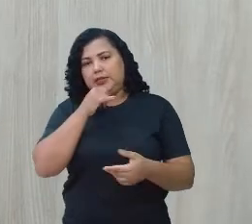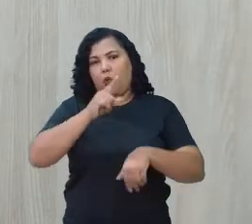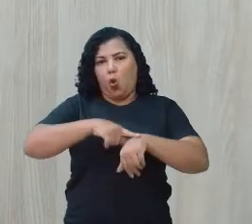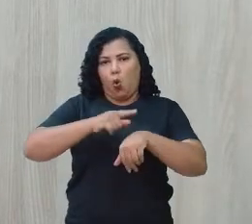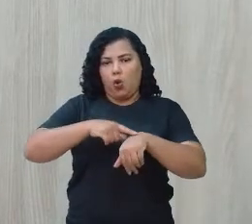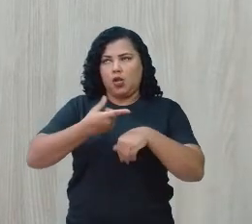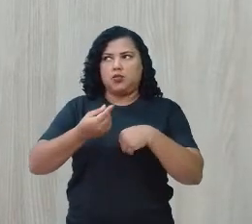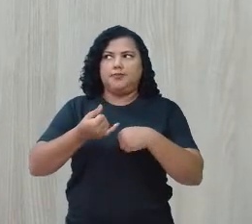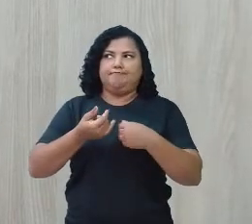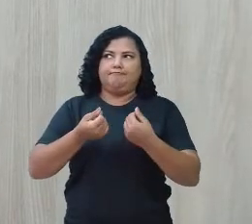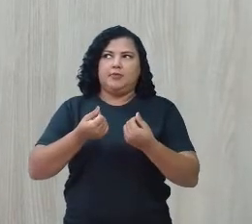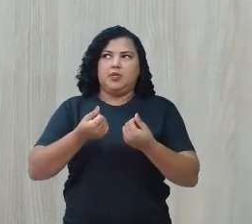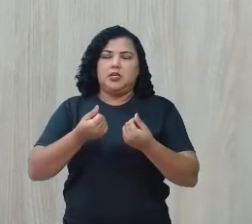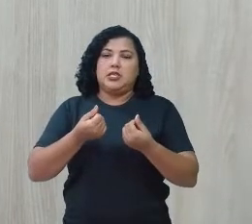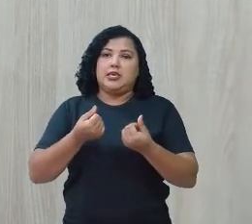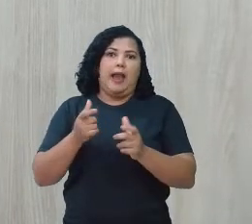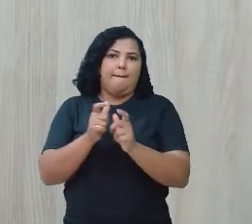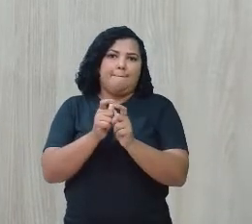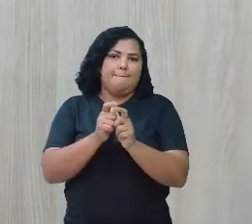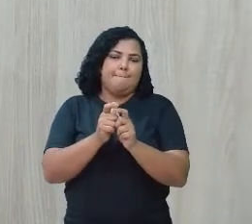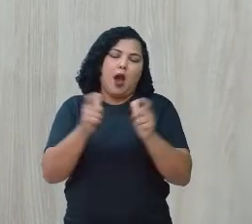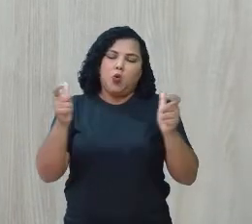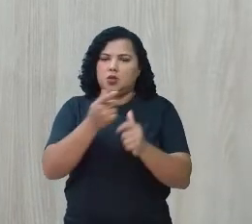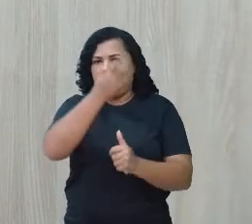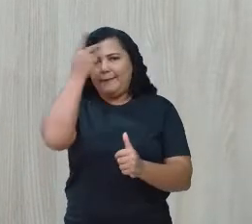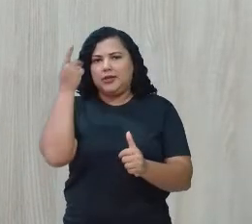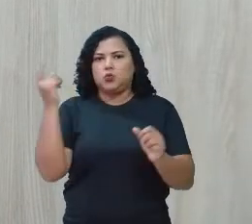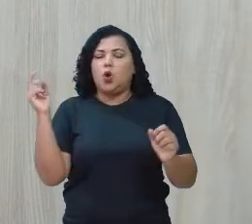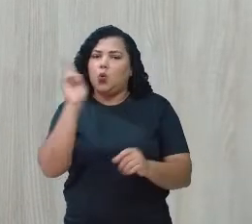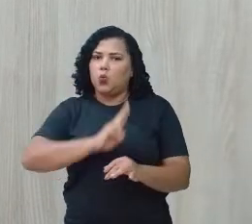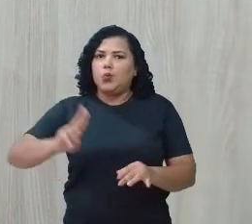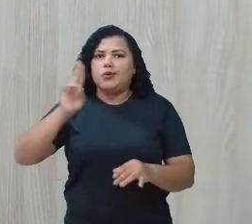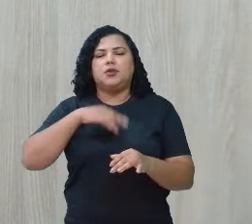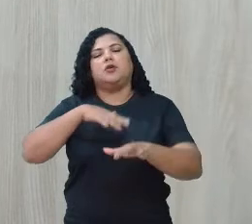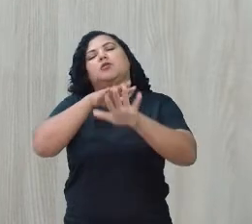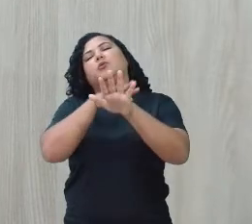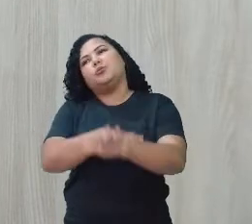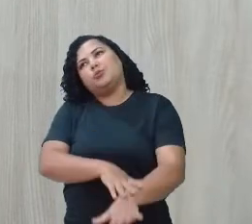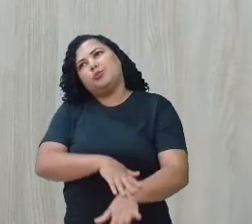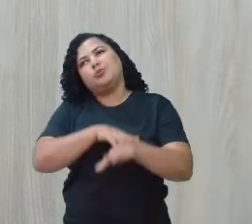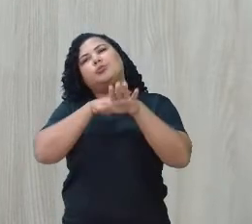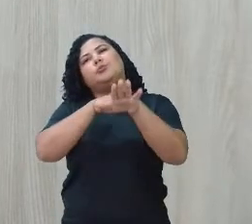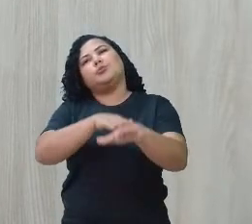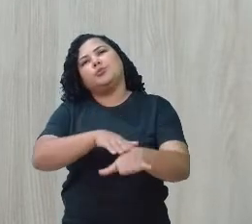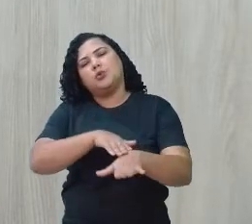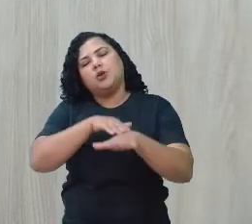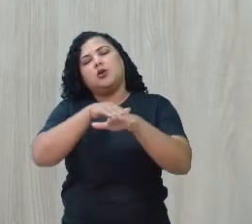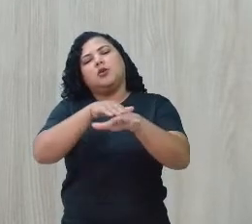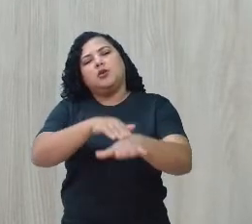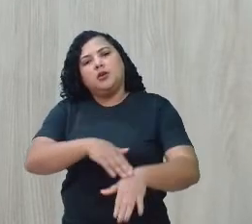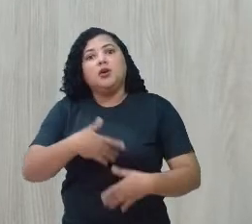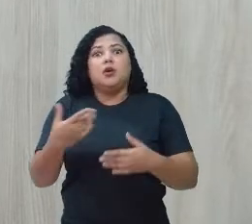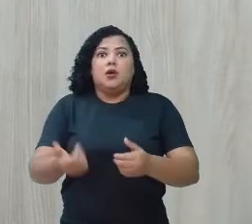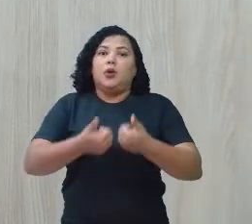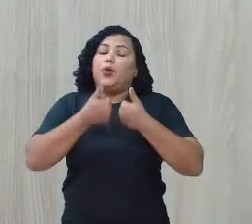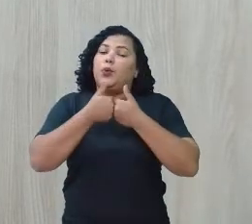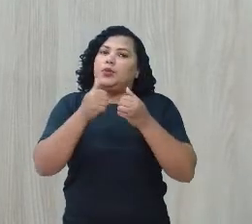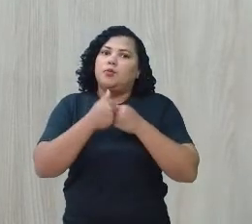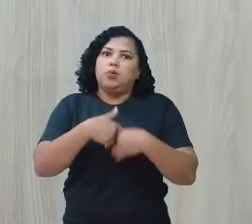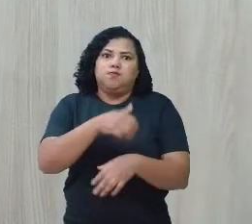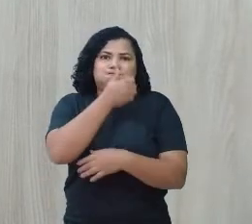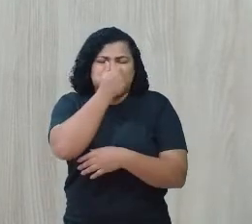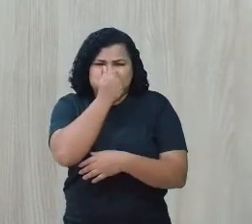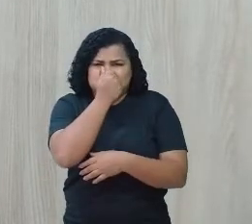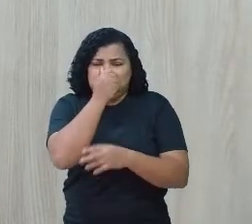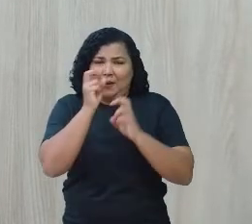estar andando nesses horários, a gente vê aí os grandes engarrafamentos, ônibus superlotados, metrôs da mesma forma.